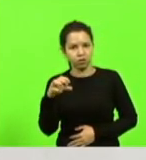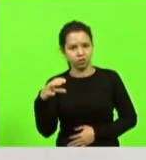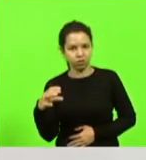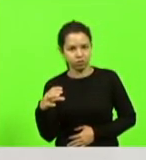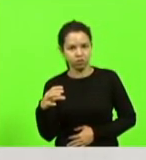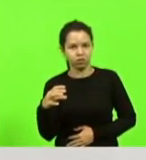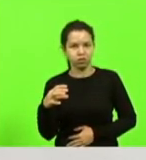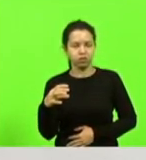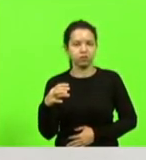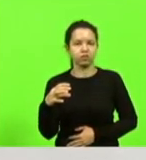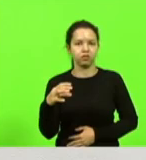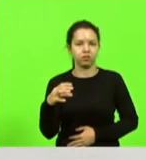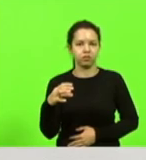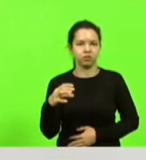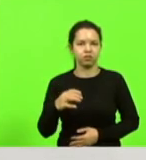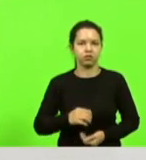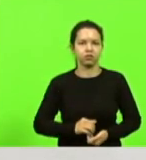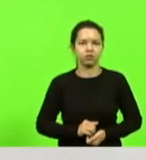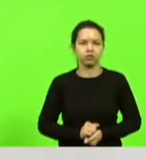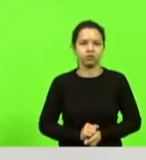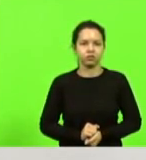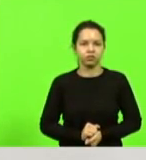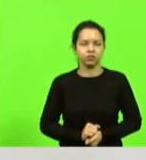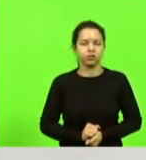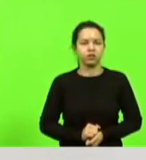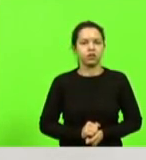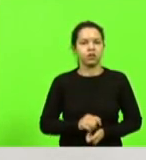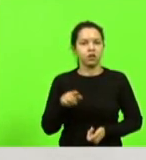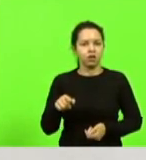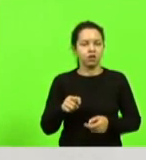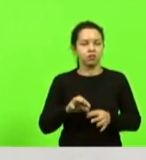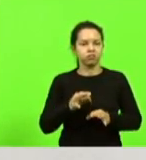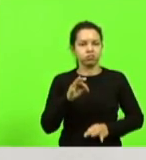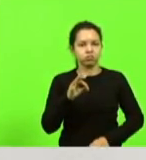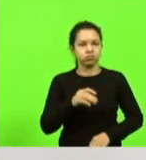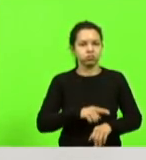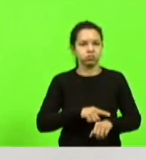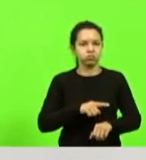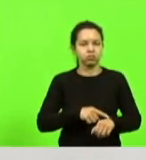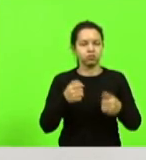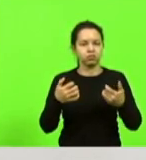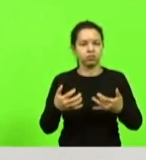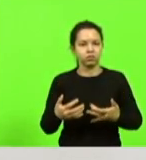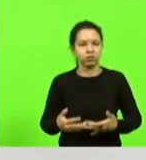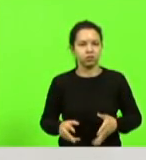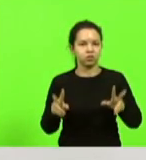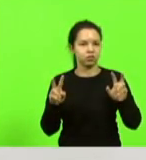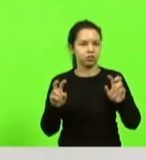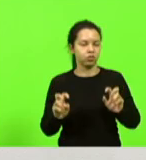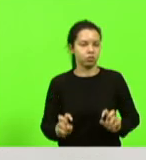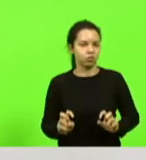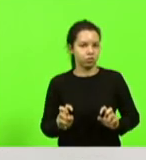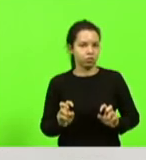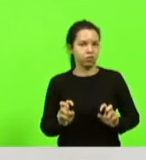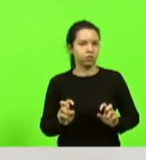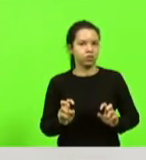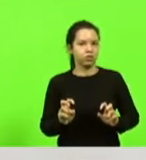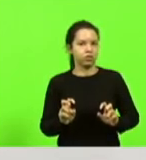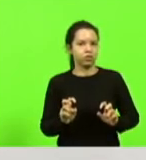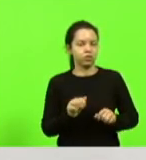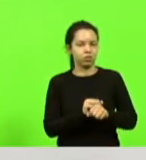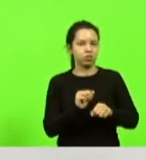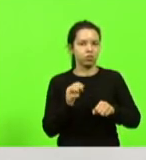nosso tempo para falar sobre Covid e todas as ações que são tomadas